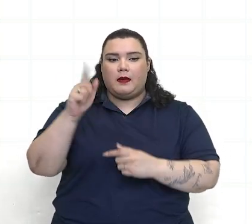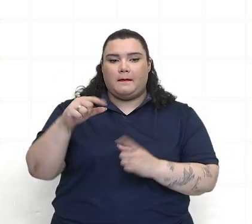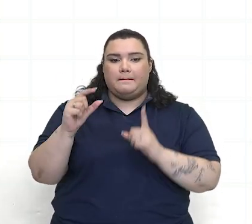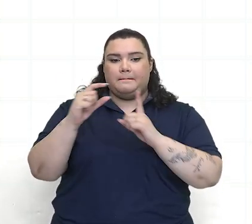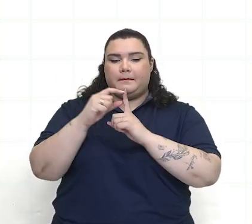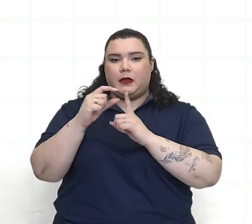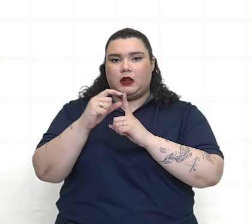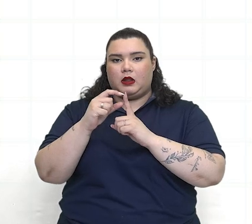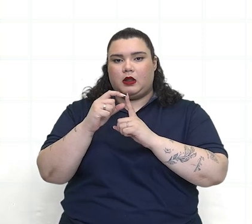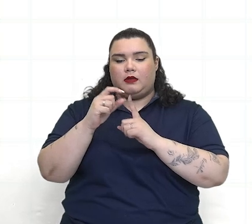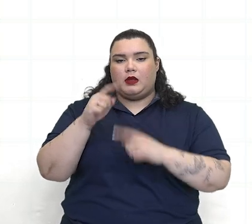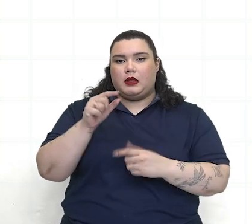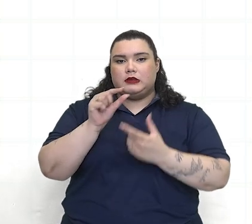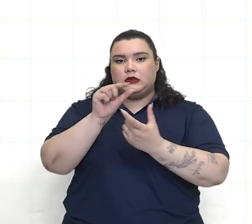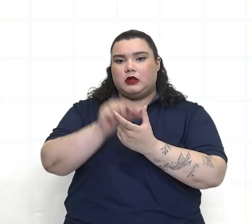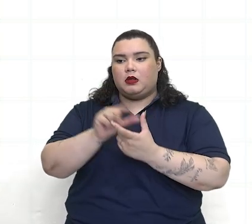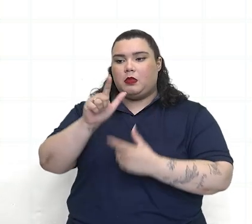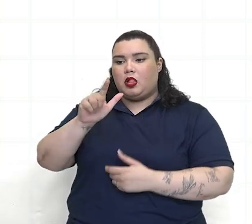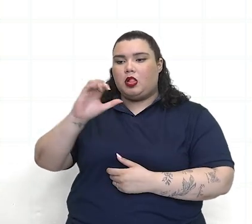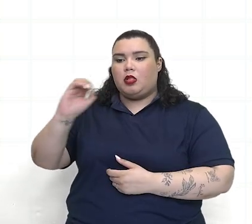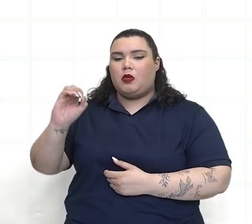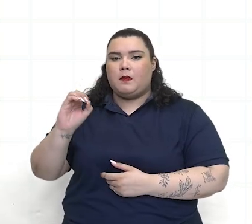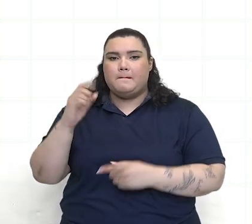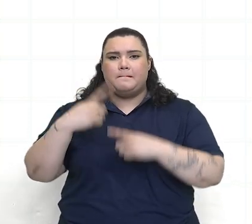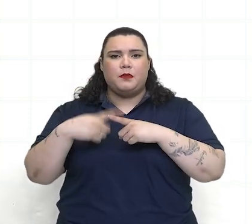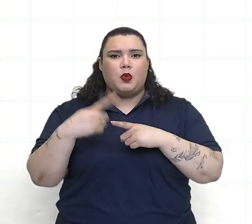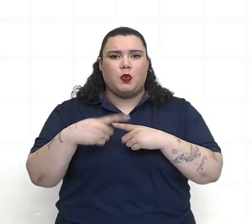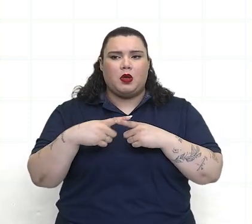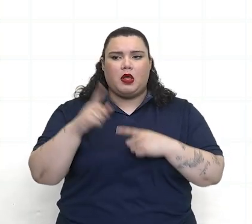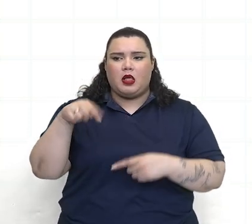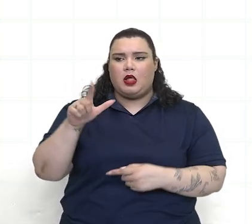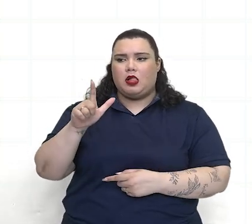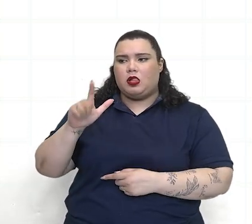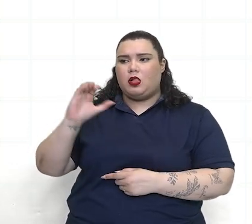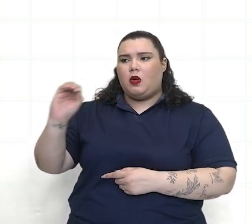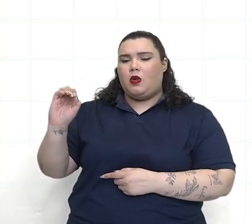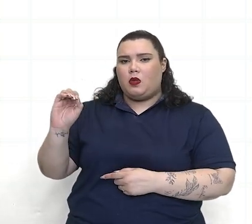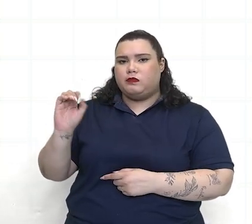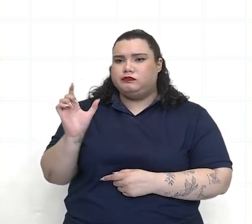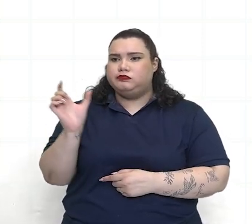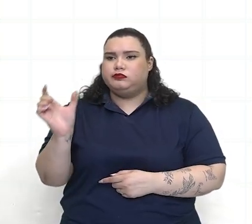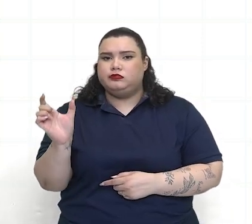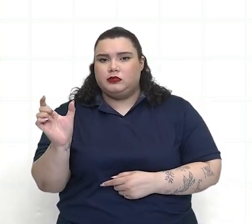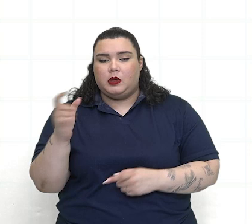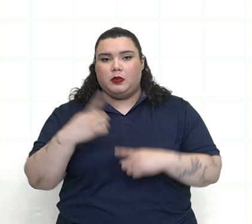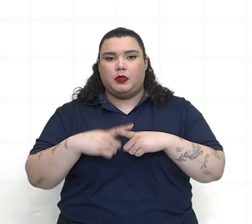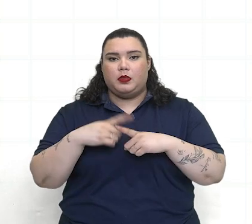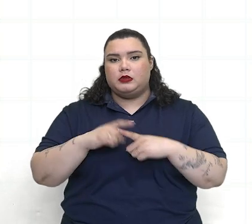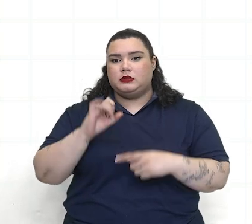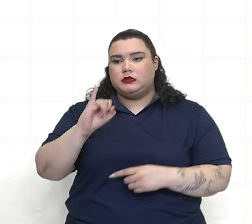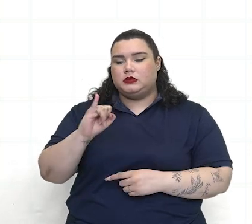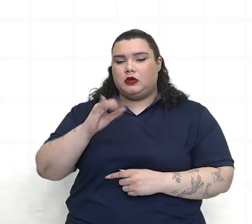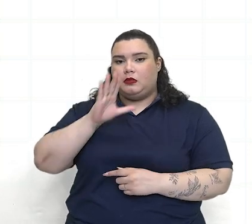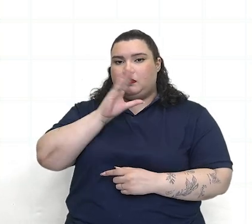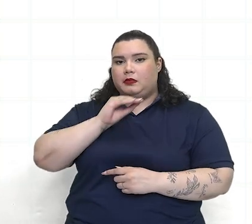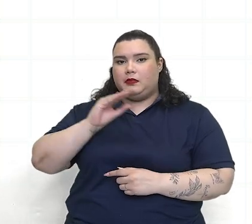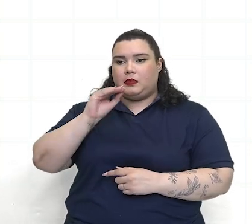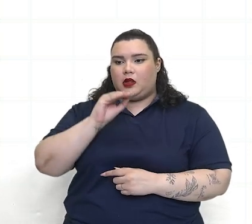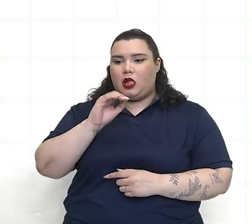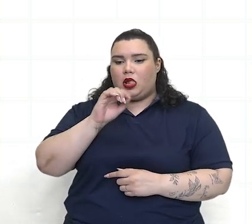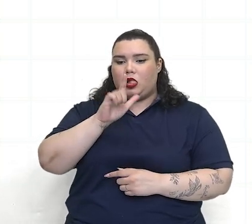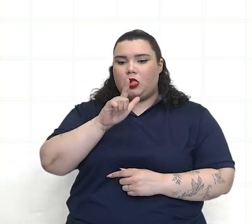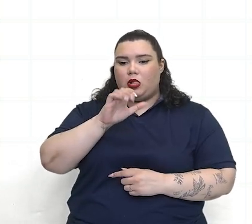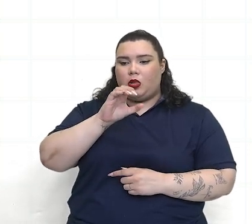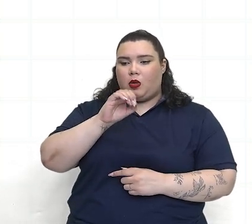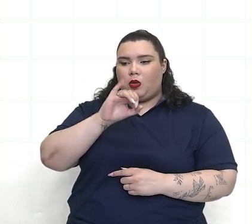sílaba ló. Por que eu sei que é a sílaba ló? Porque se eu disser